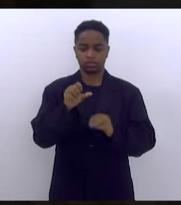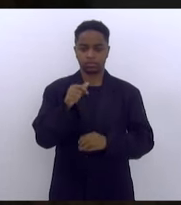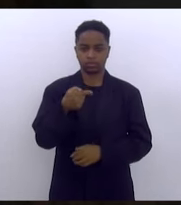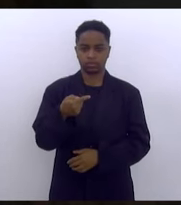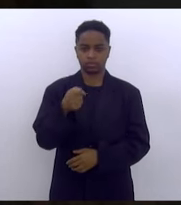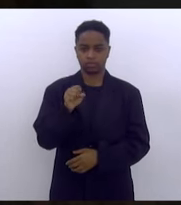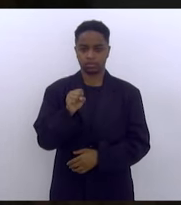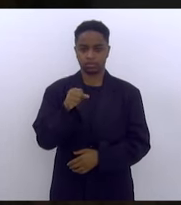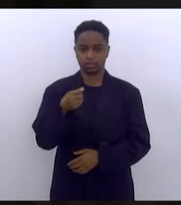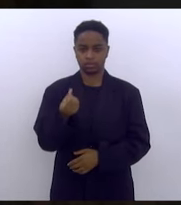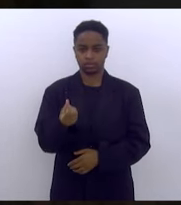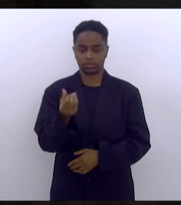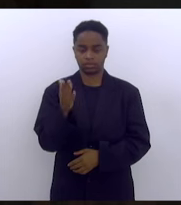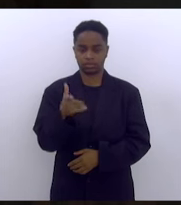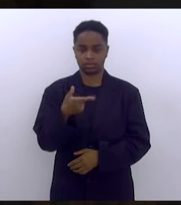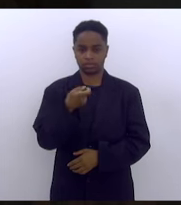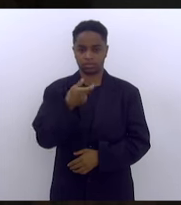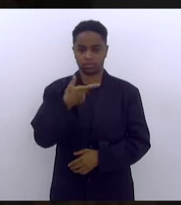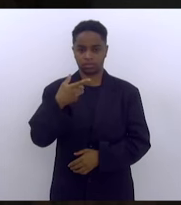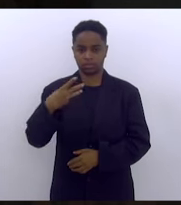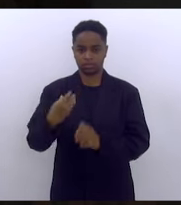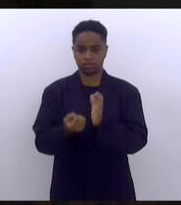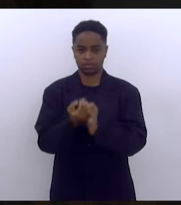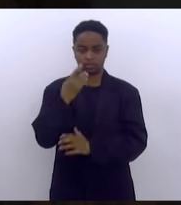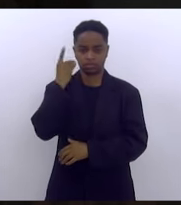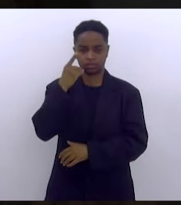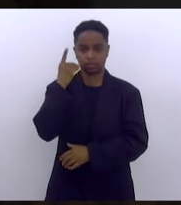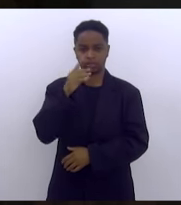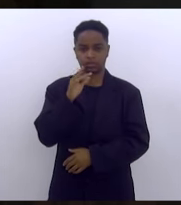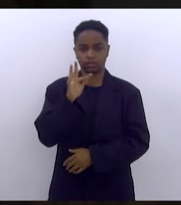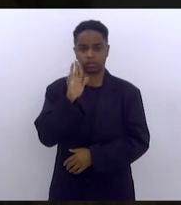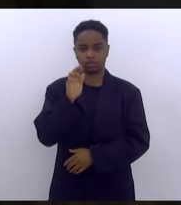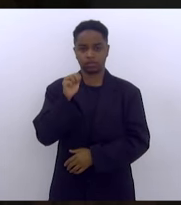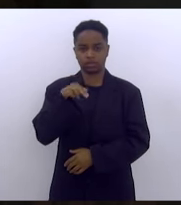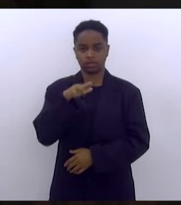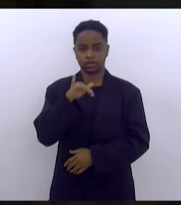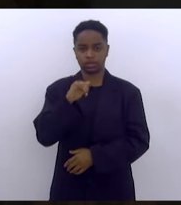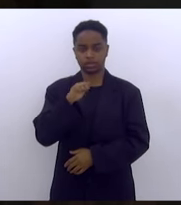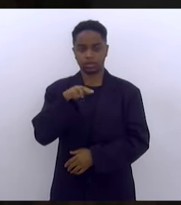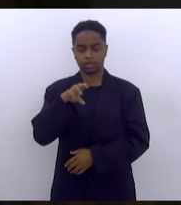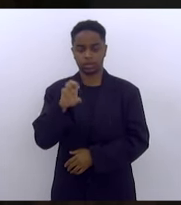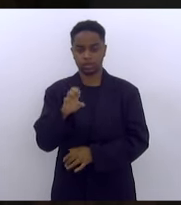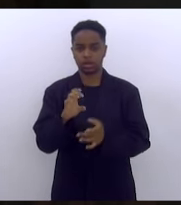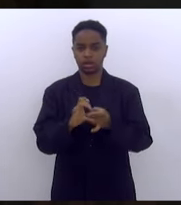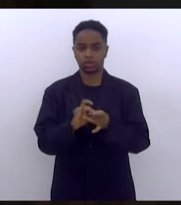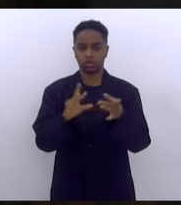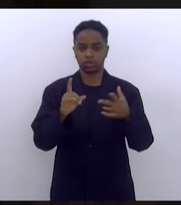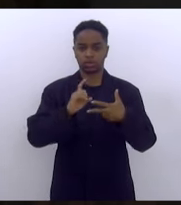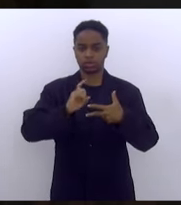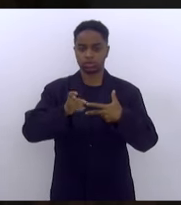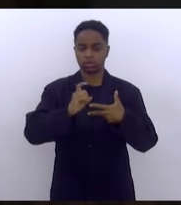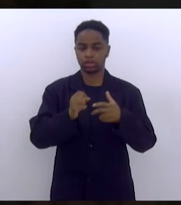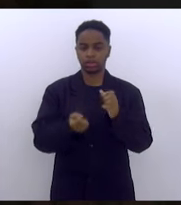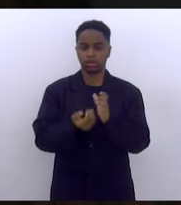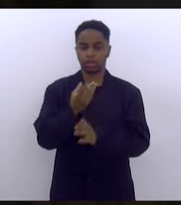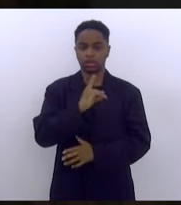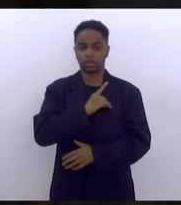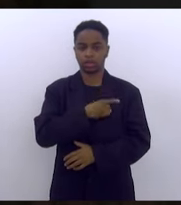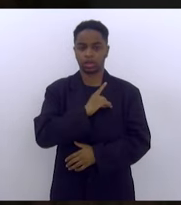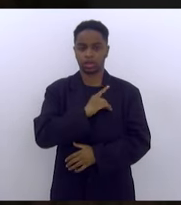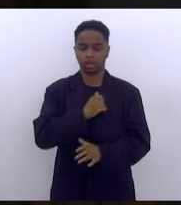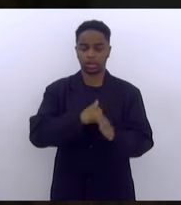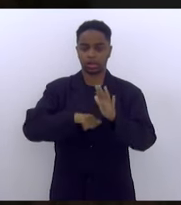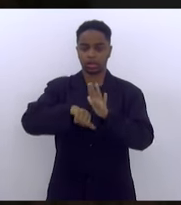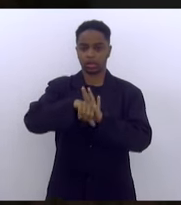786/2023, de autoria da deputada Franciane Mota, que autoriza o Poder Executivo a criar a Delegacia de Crimes